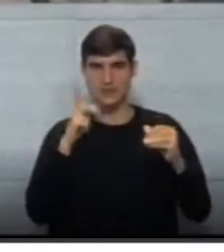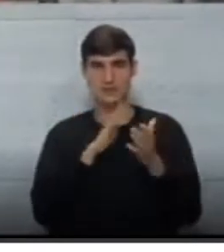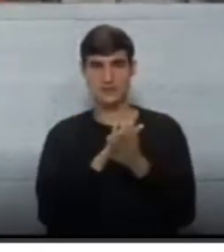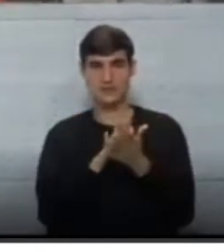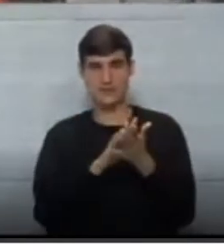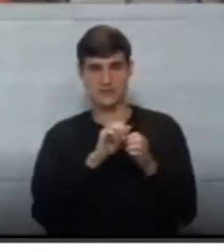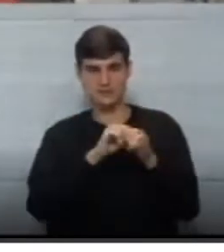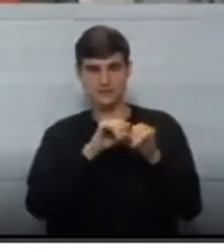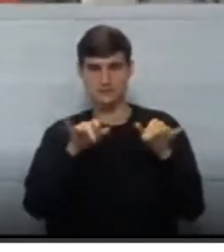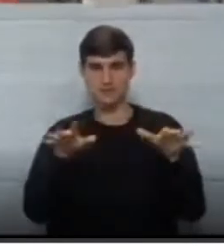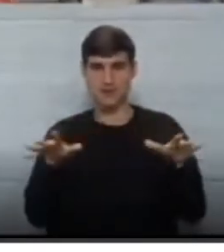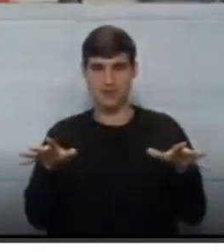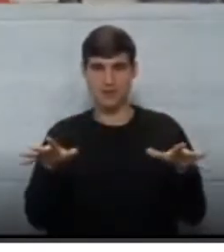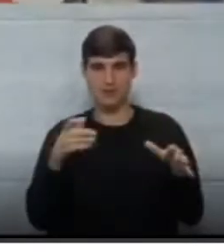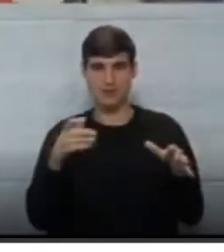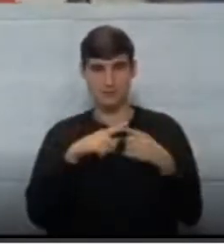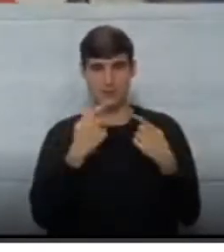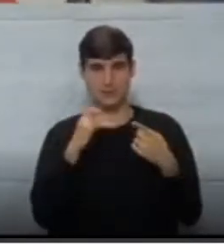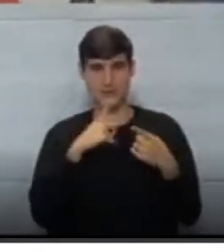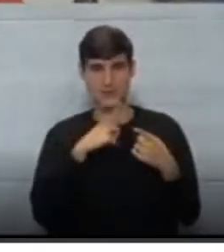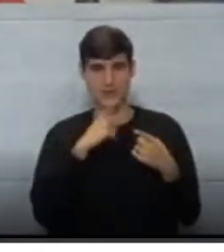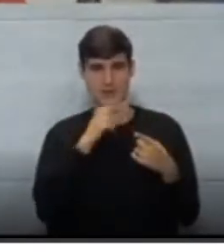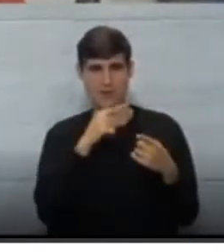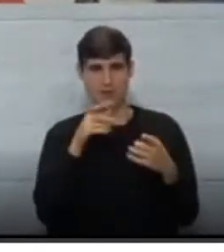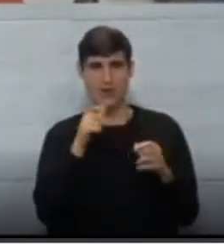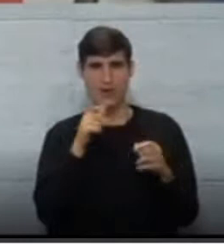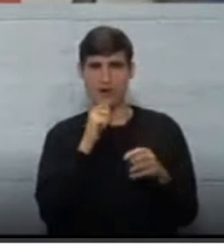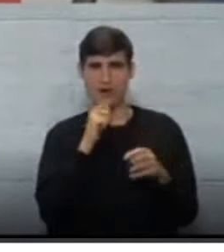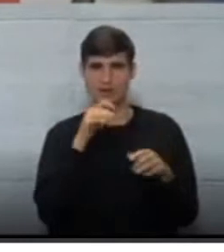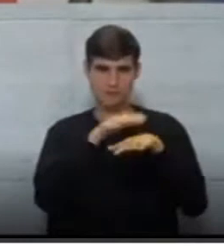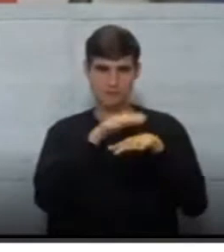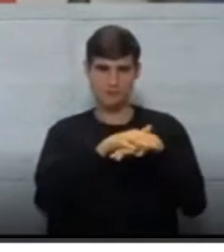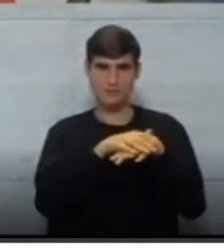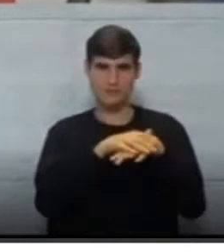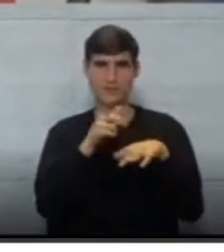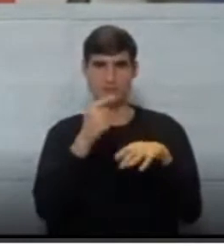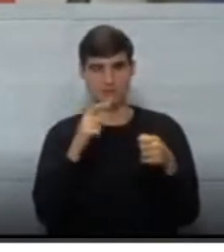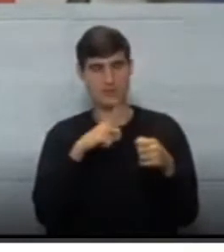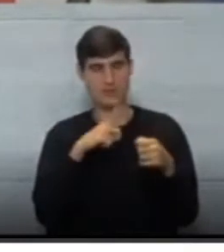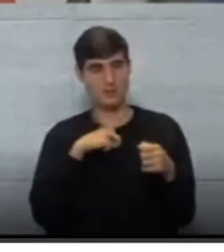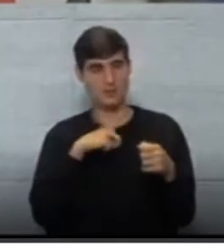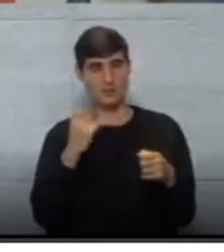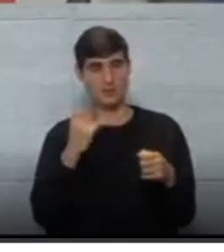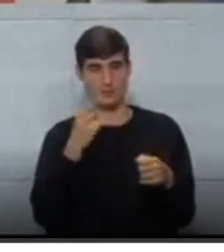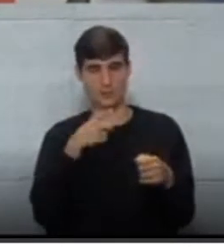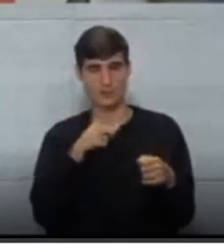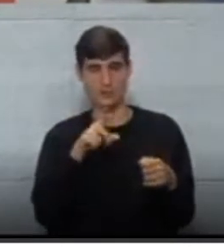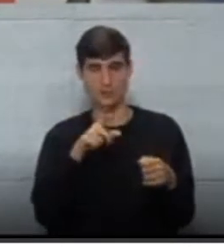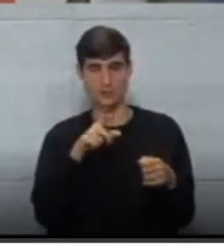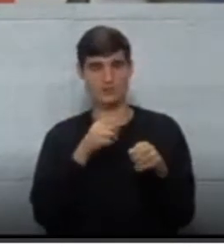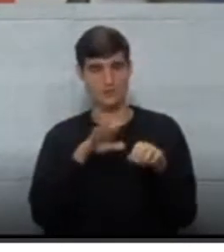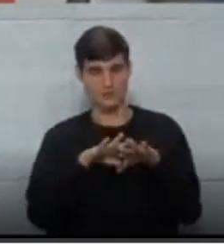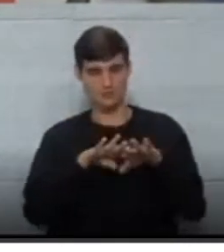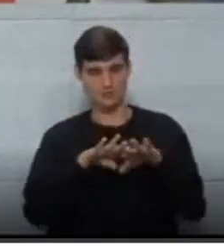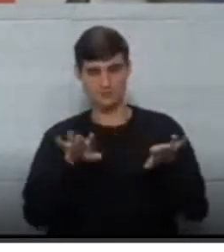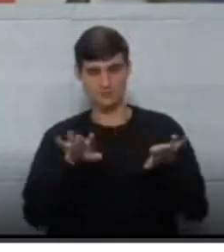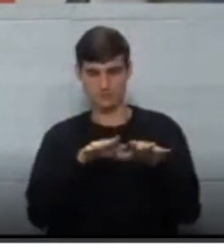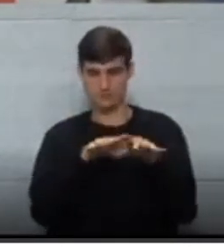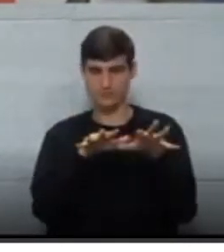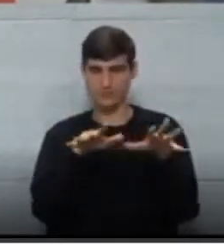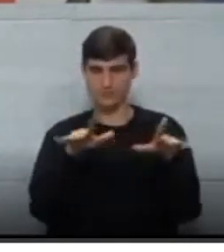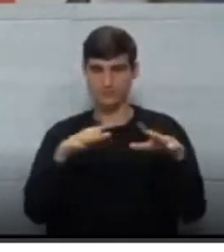Mas, se tem muito líquido ainda, se ele fica concentrado em determinado ponto, é importante que ele seja bem